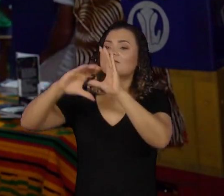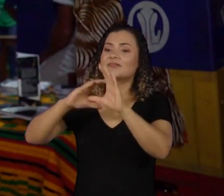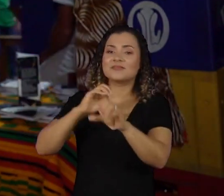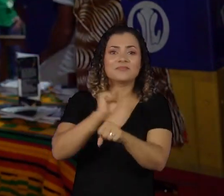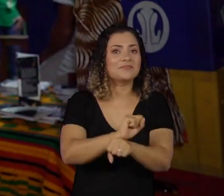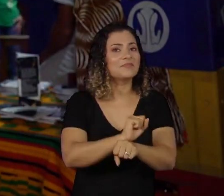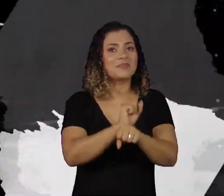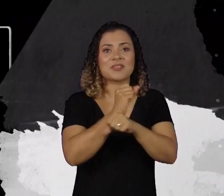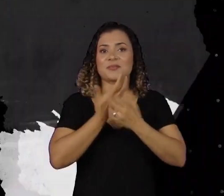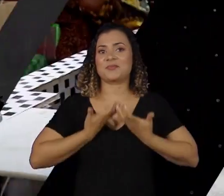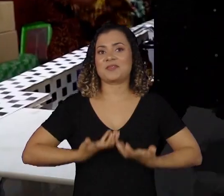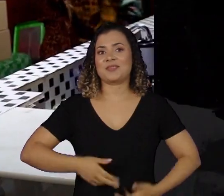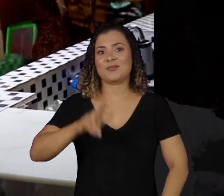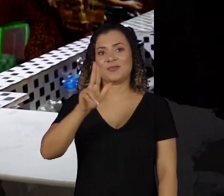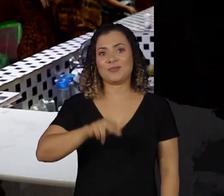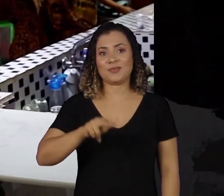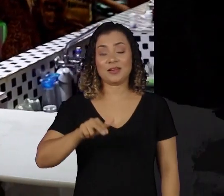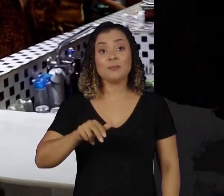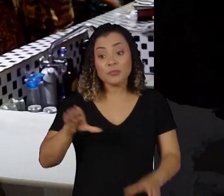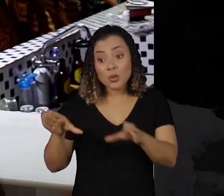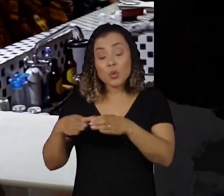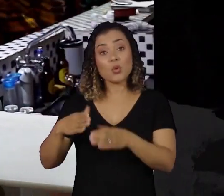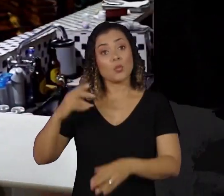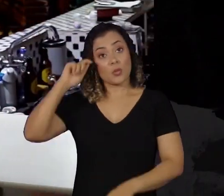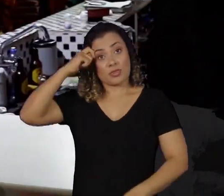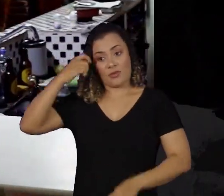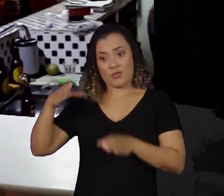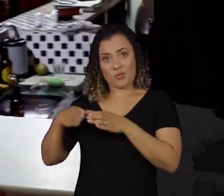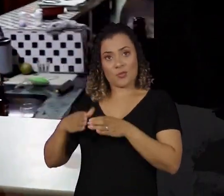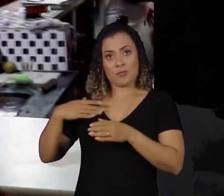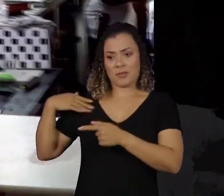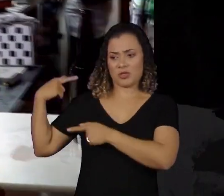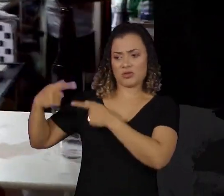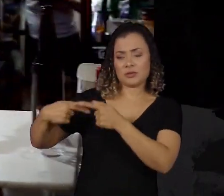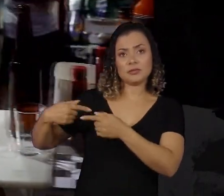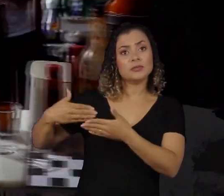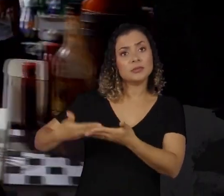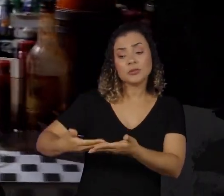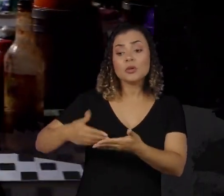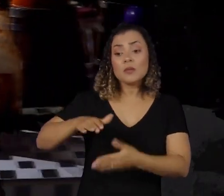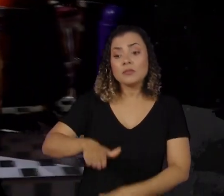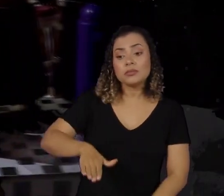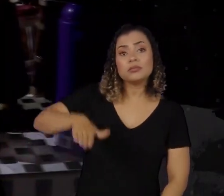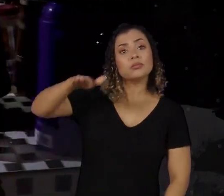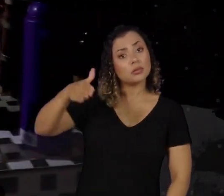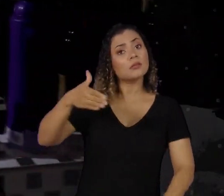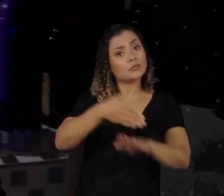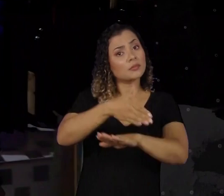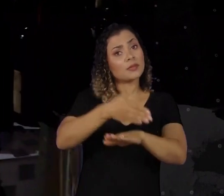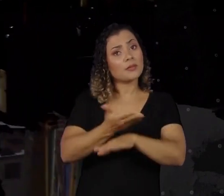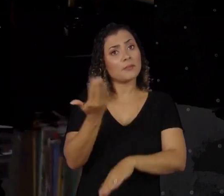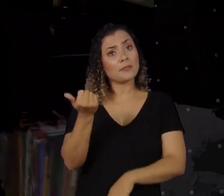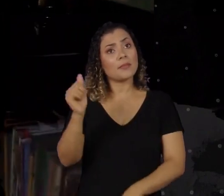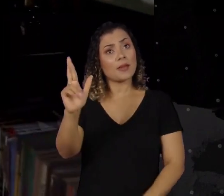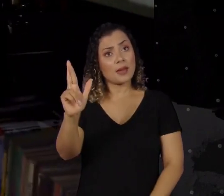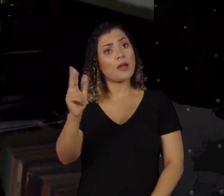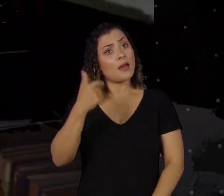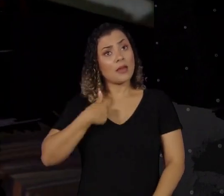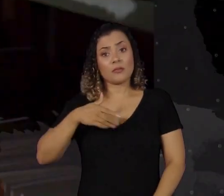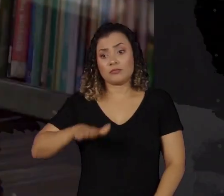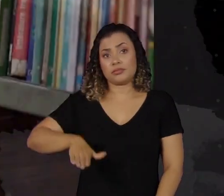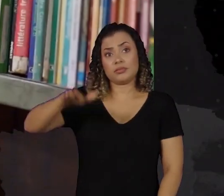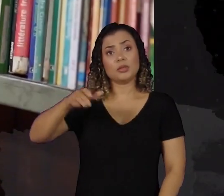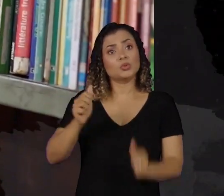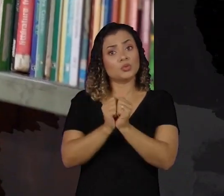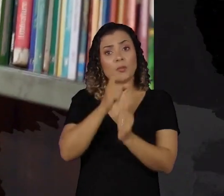e não cansa. A galera preta da minha geração, né, foi criada dentro desses ambientes, né? Eu fui criada dentro do bar com meu